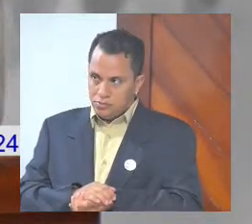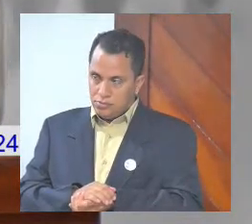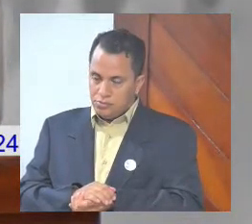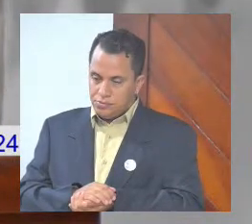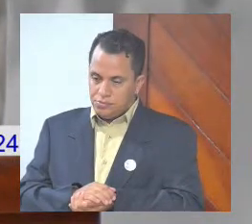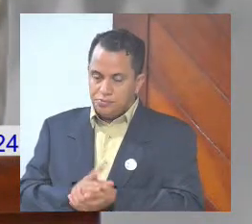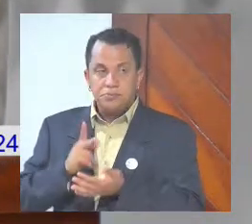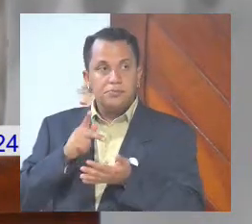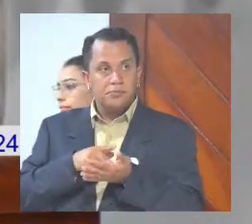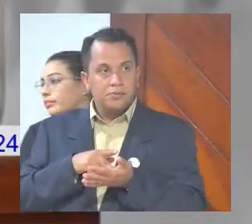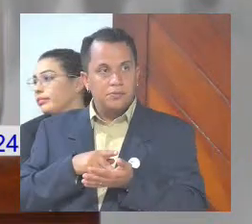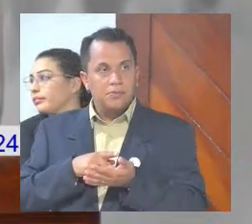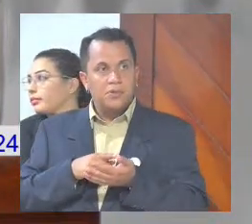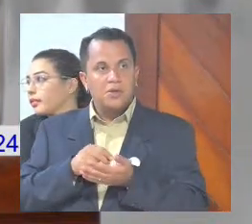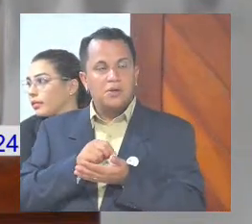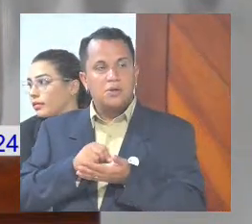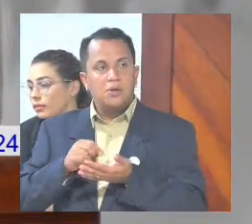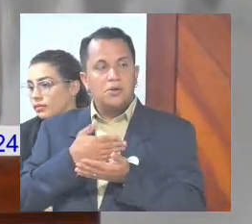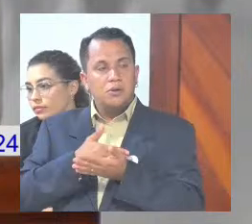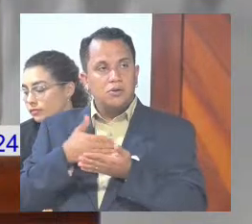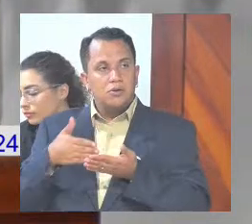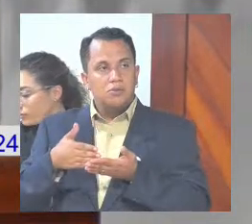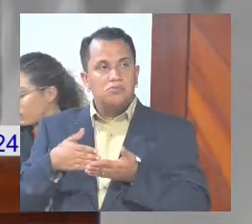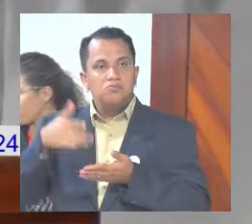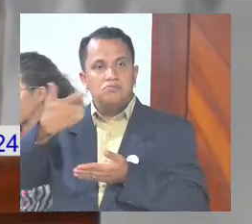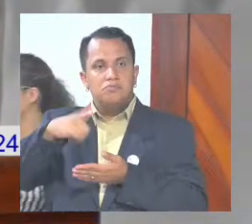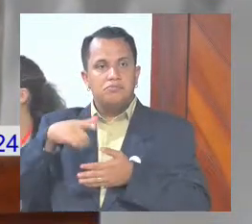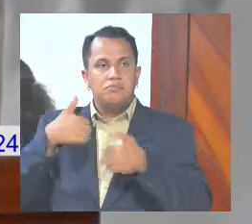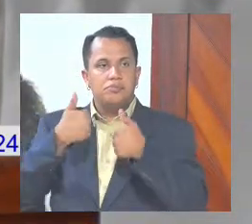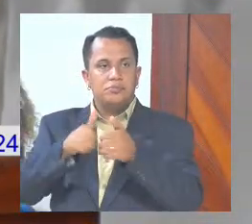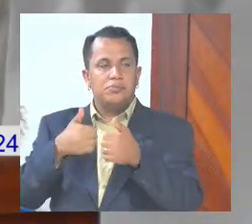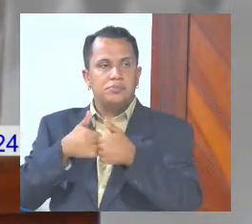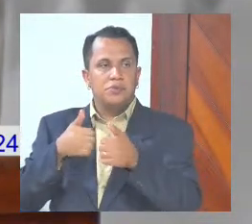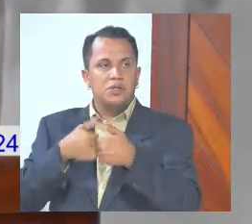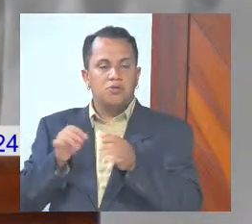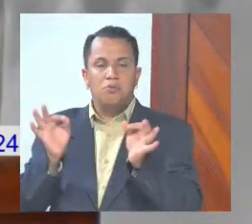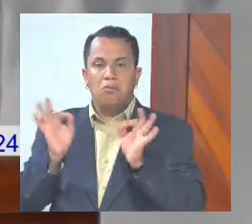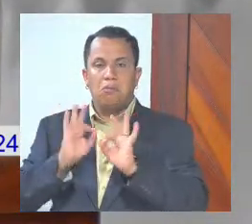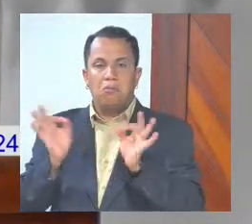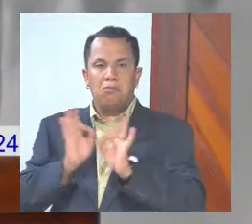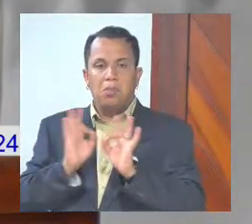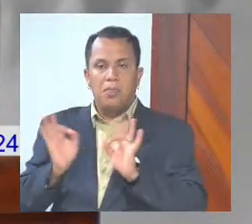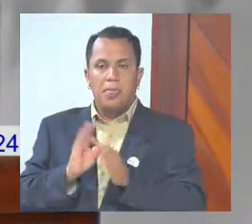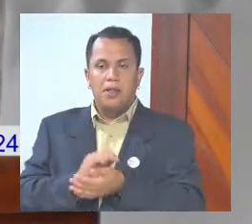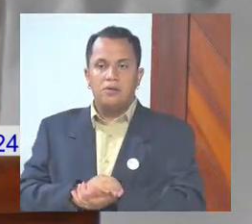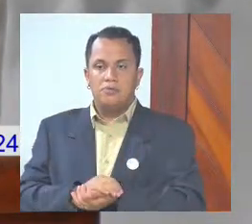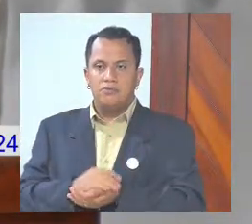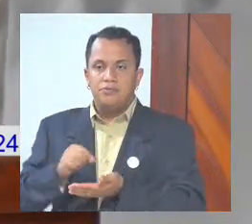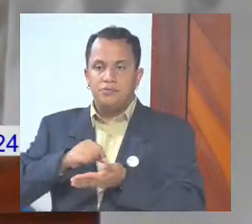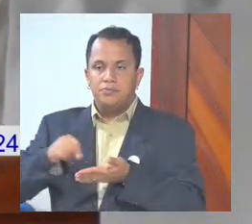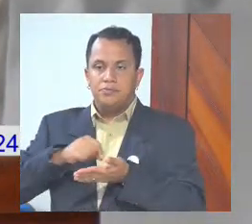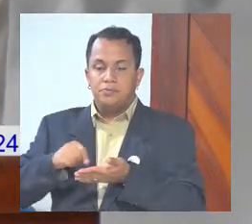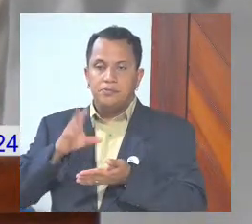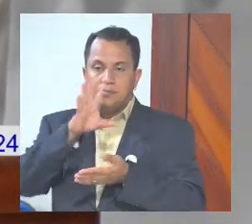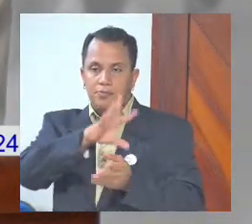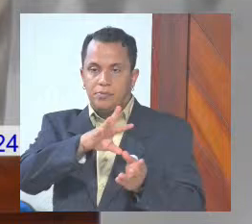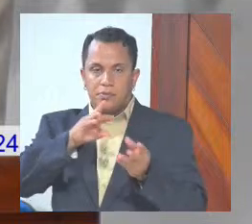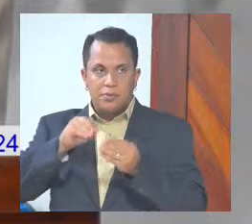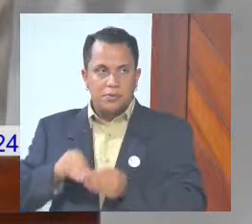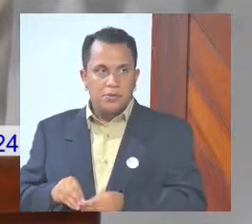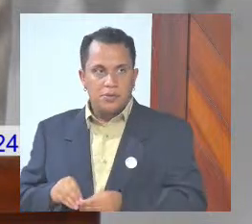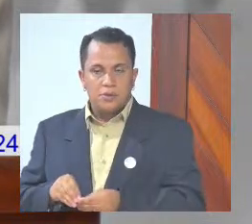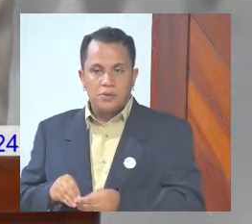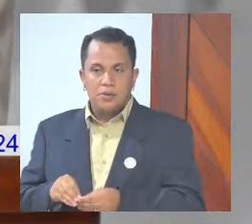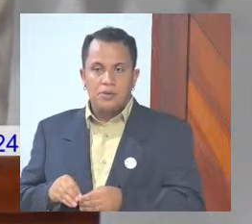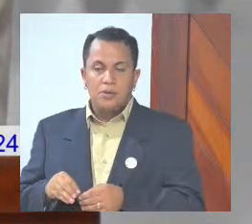Tanto é que as que começaram, a maioria não tinha ônibus, porque não tinha contratado os ônibus ainda para ir buscar e